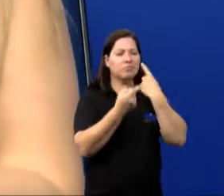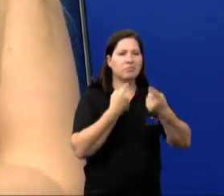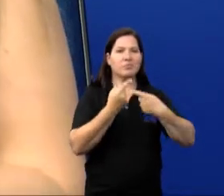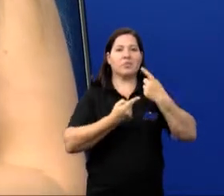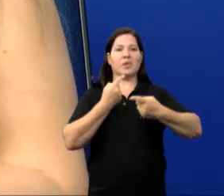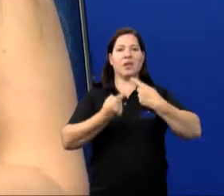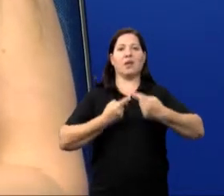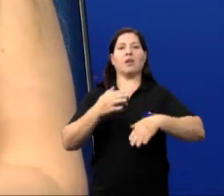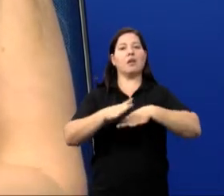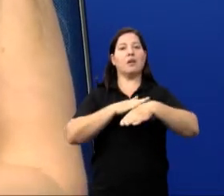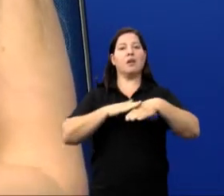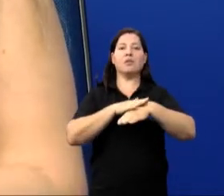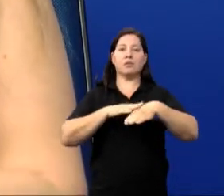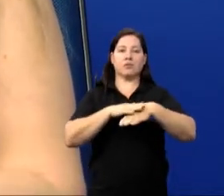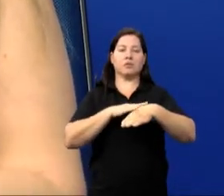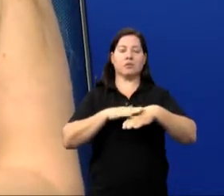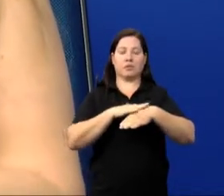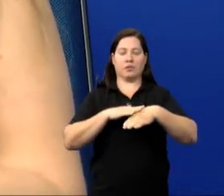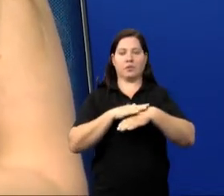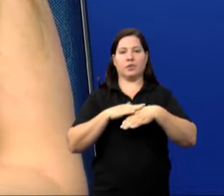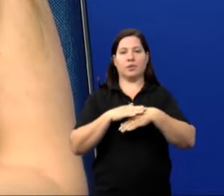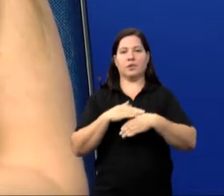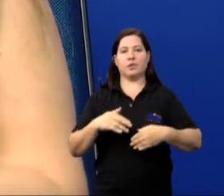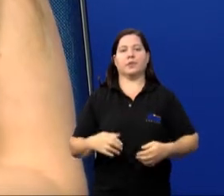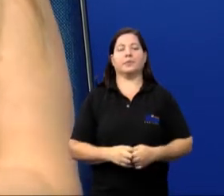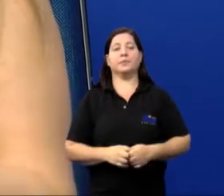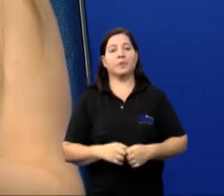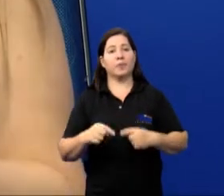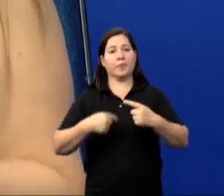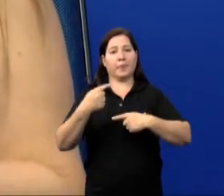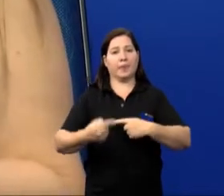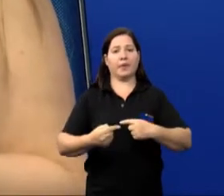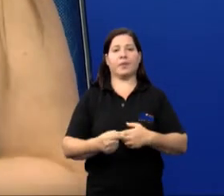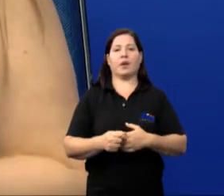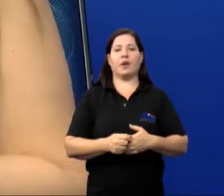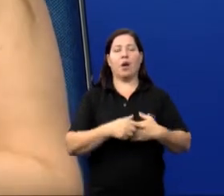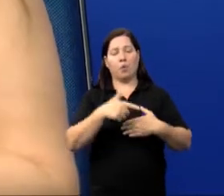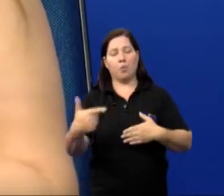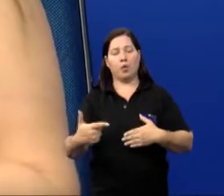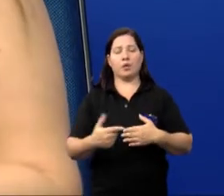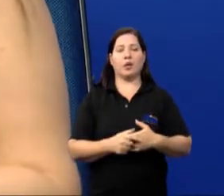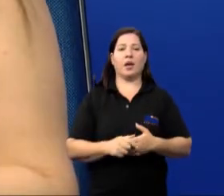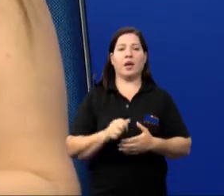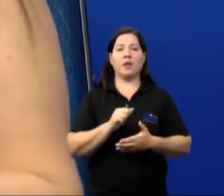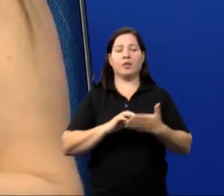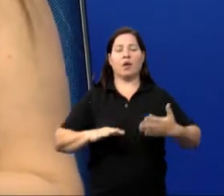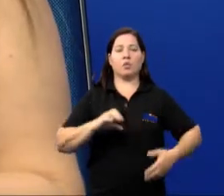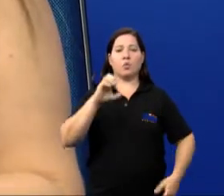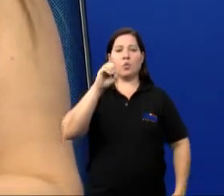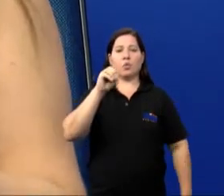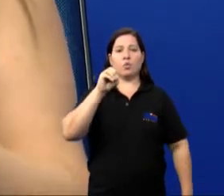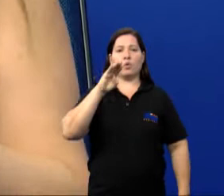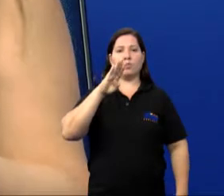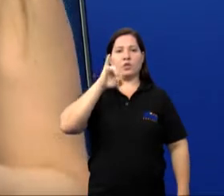uma próxima atividade guia, que é a atividade objetal. Né? Porque quando o bebê, depois de alguns meses, ele começa